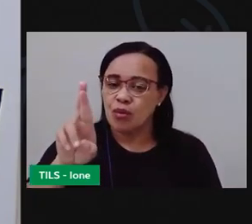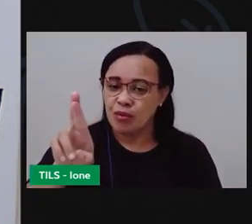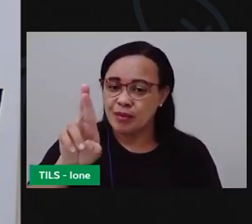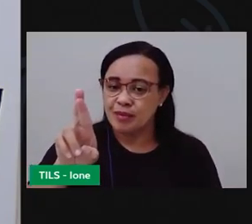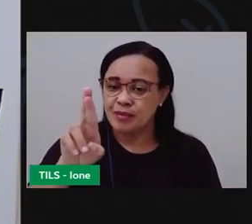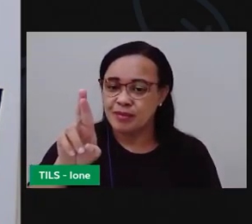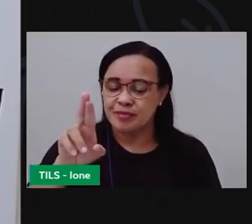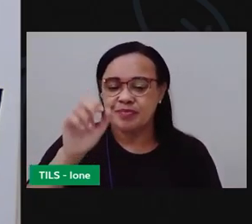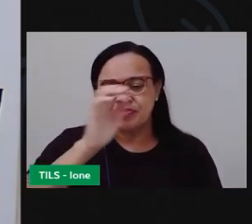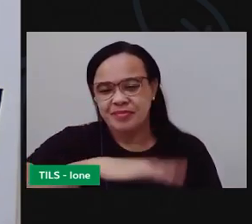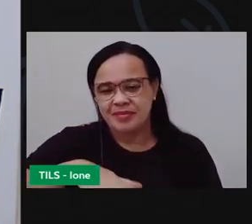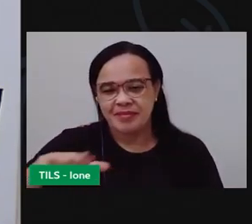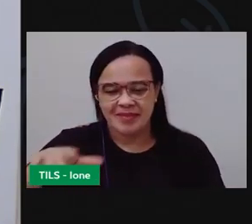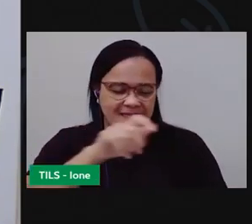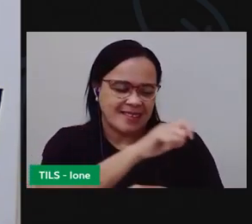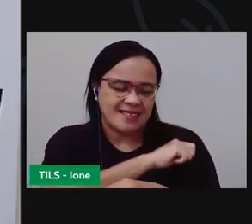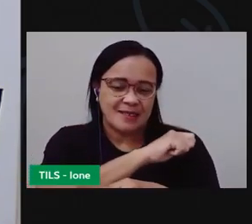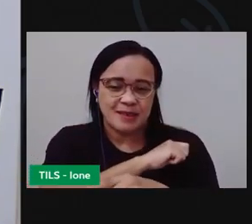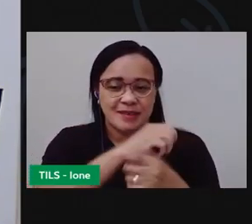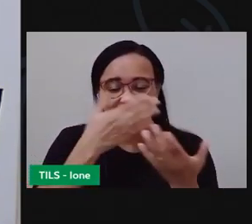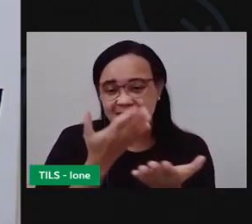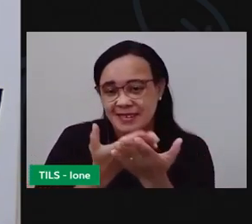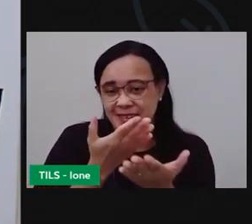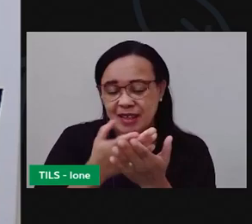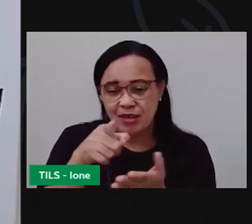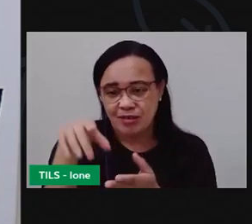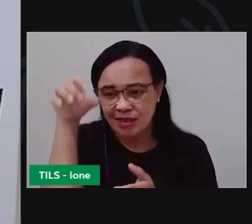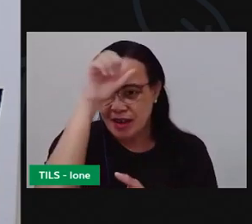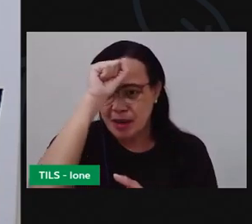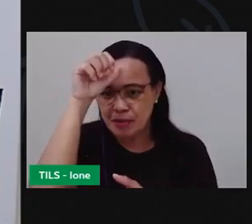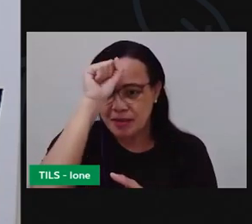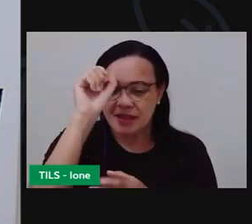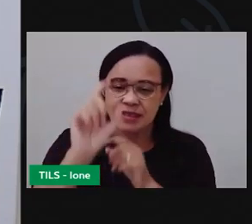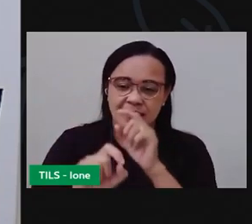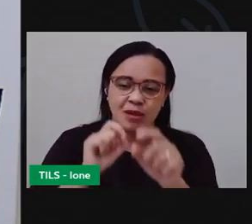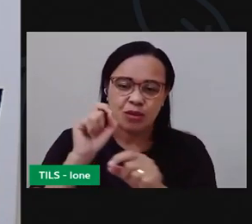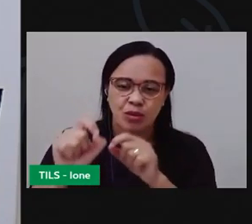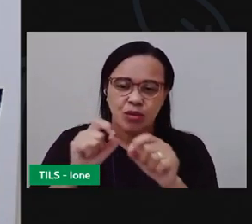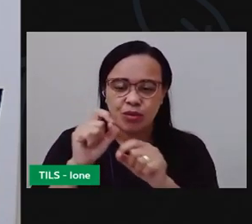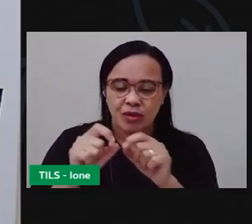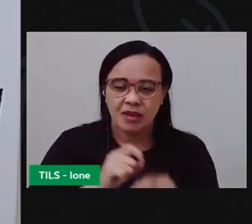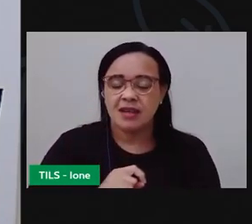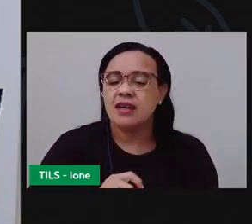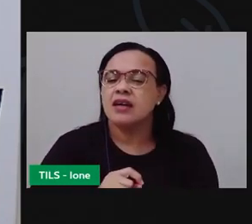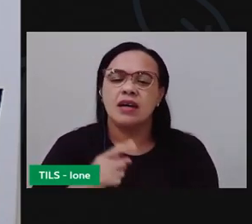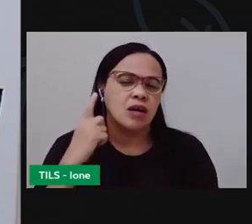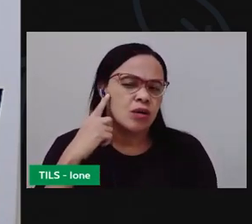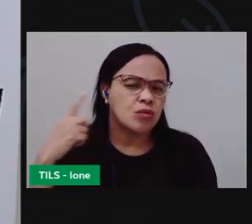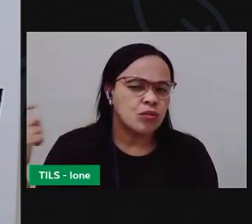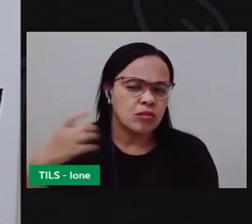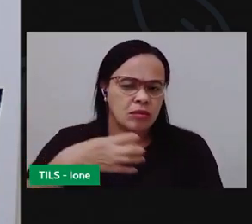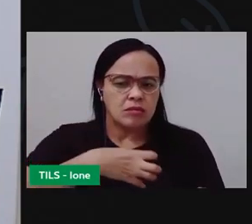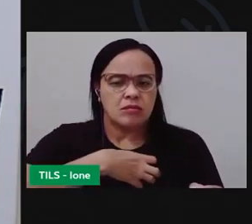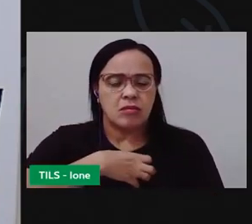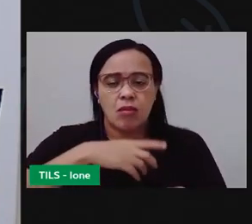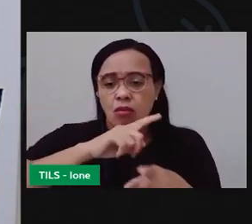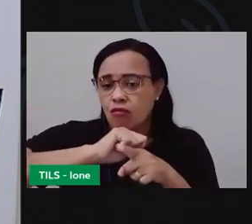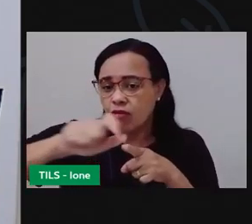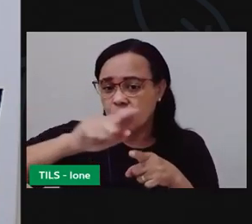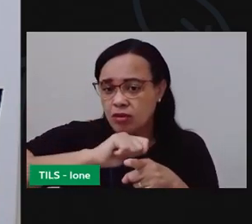Crianças, com essa aula, vocês vão aprender a reconhecer os sons e sonemas